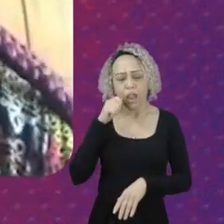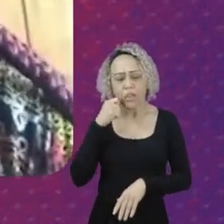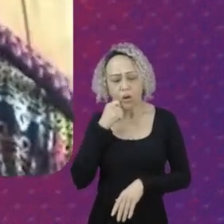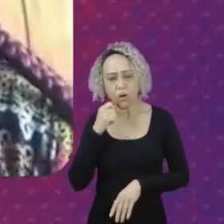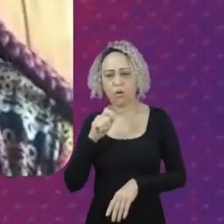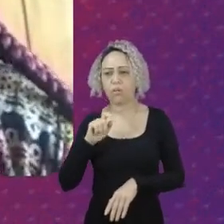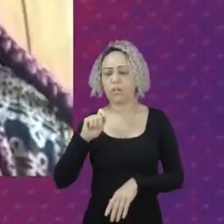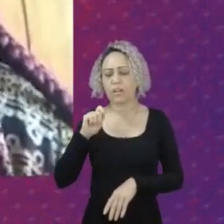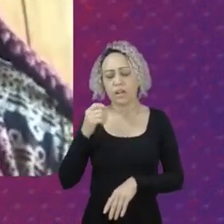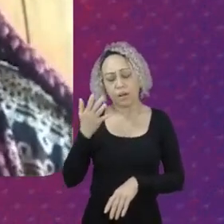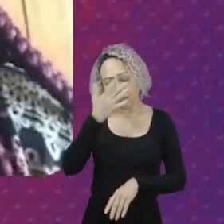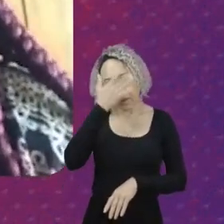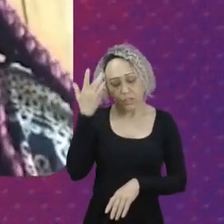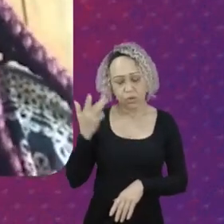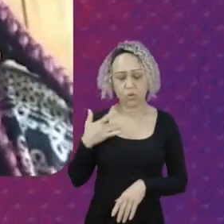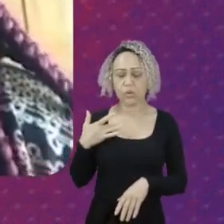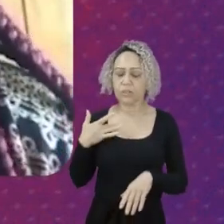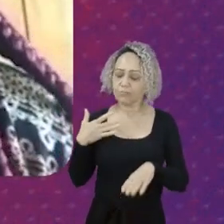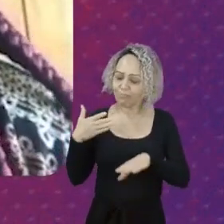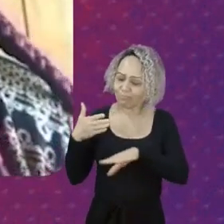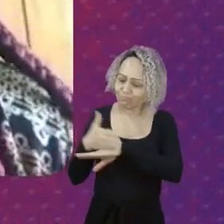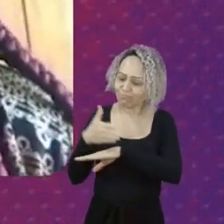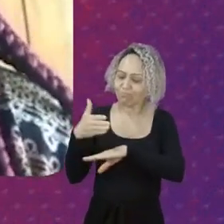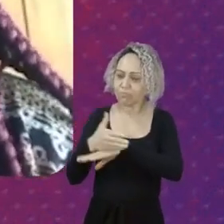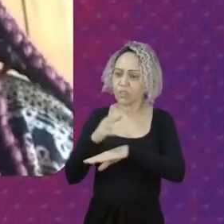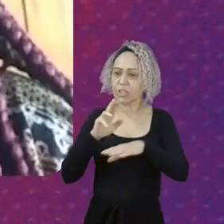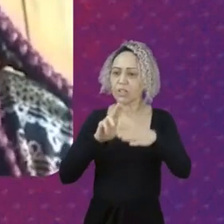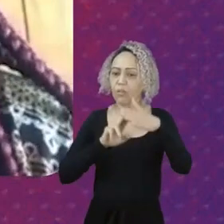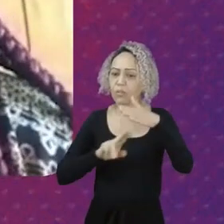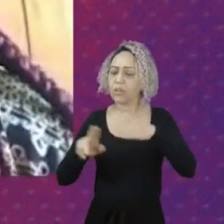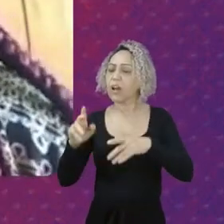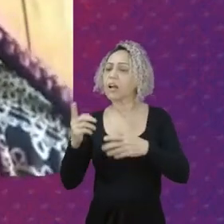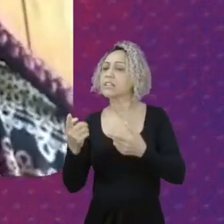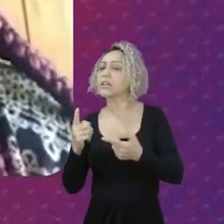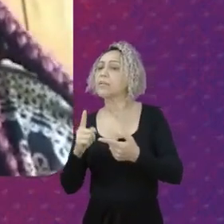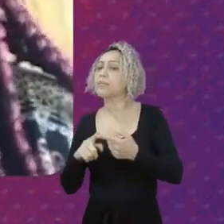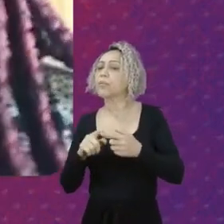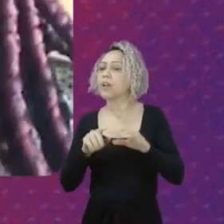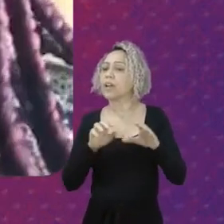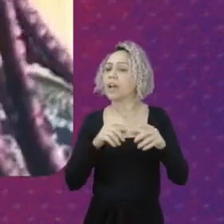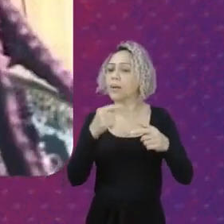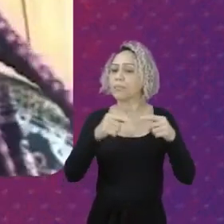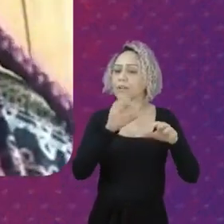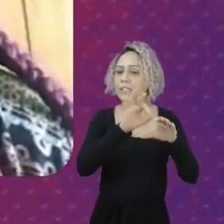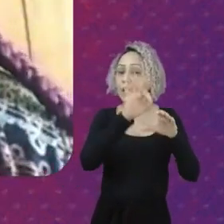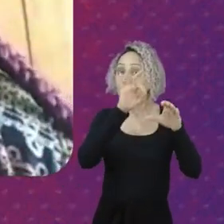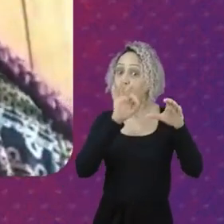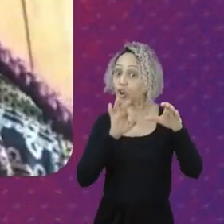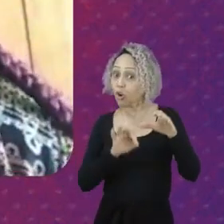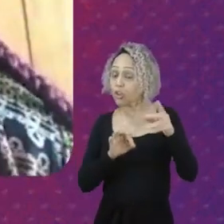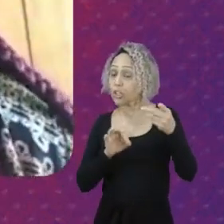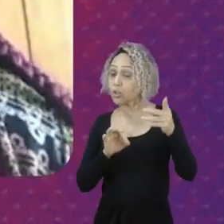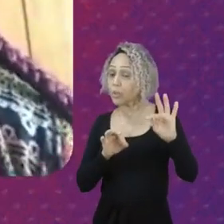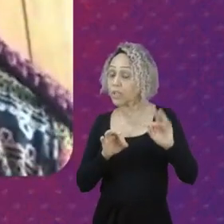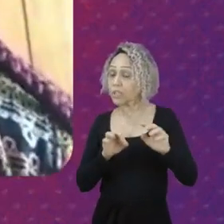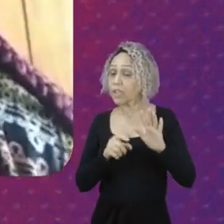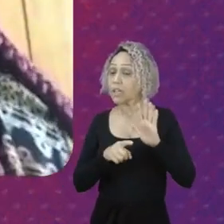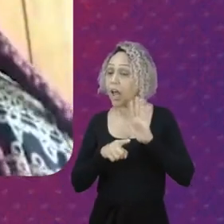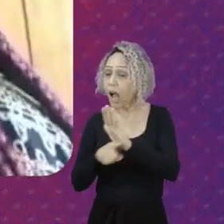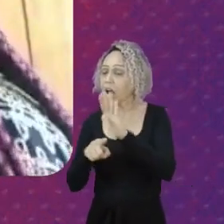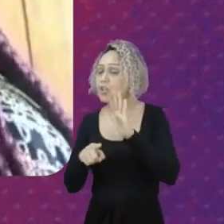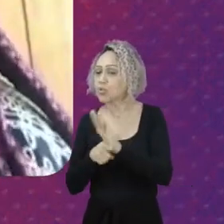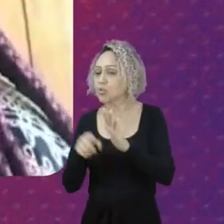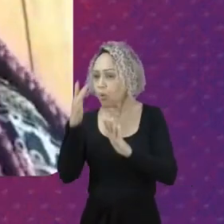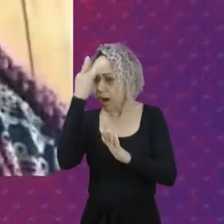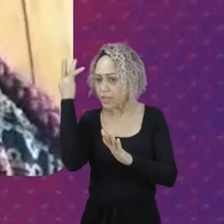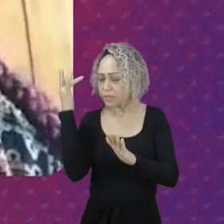à universidade, fruto da política de cotas dos governos do Partido dos Trabalhadores e das Trabalhadoras, e que